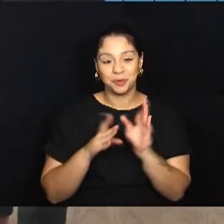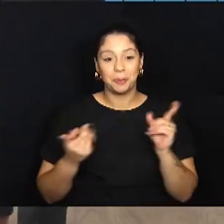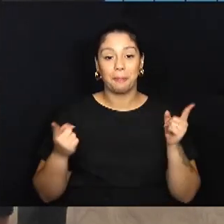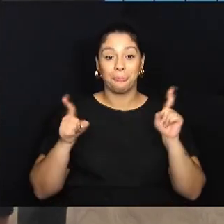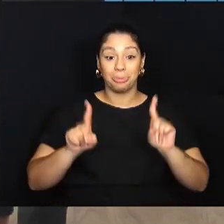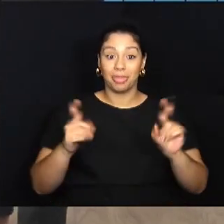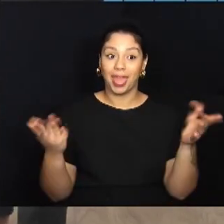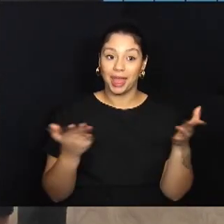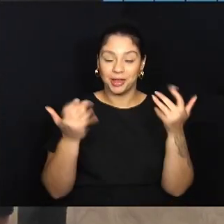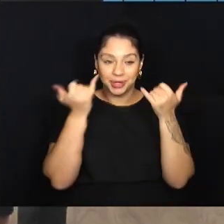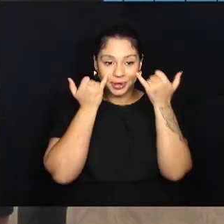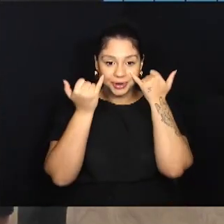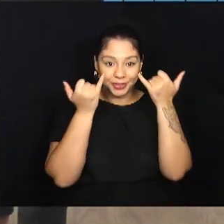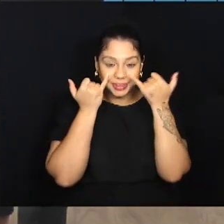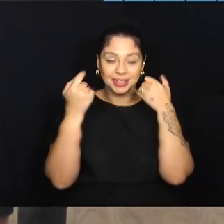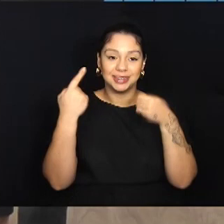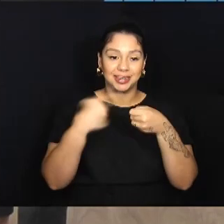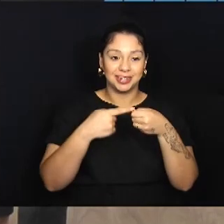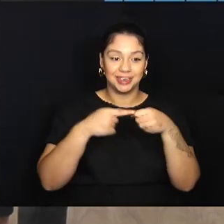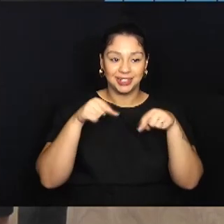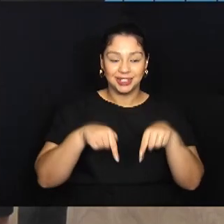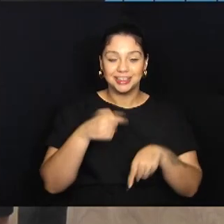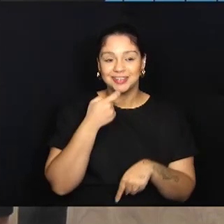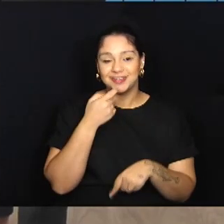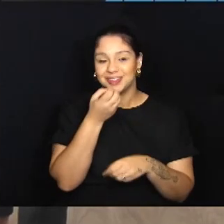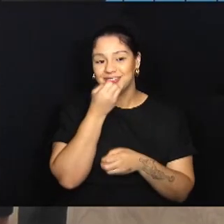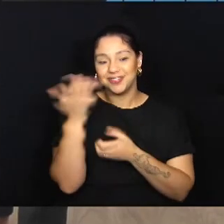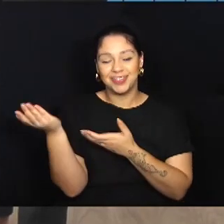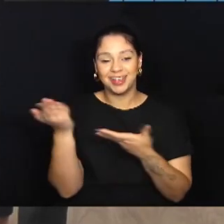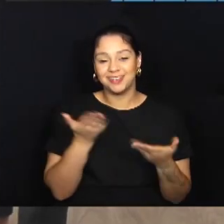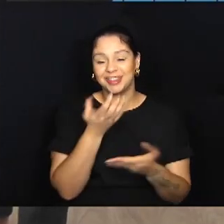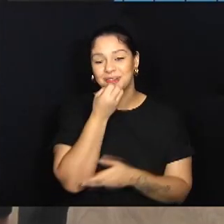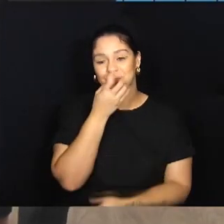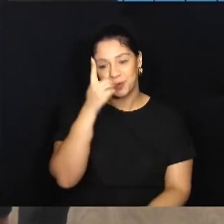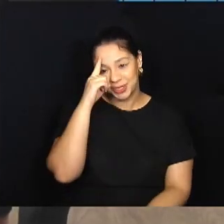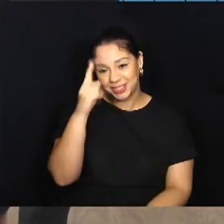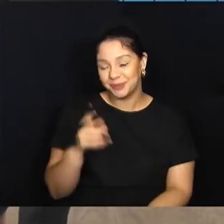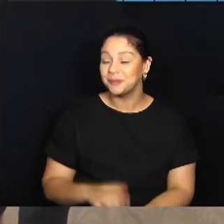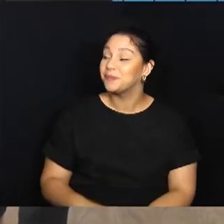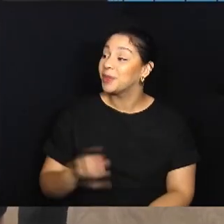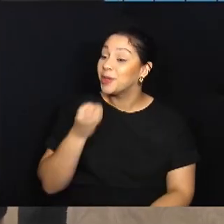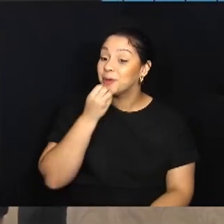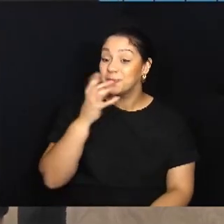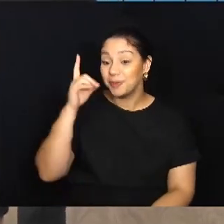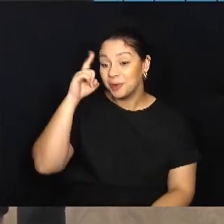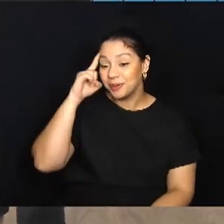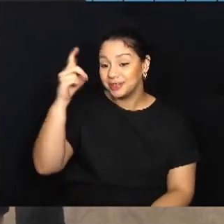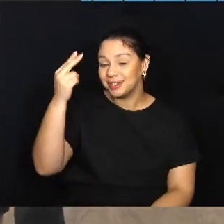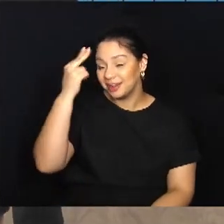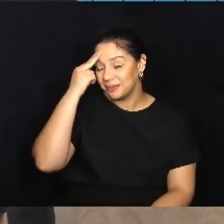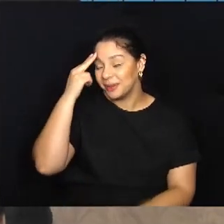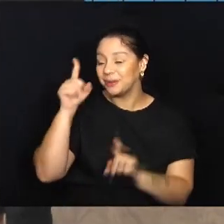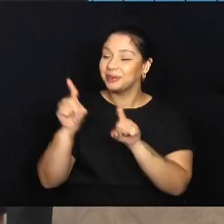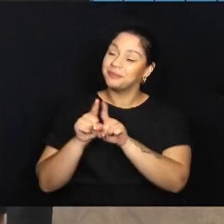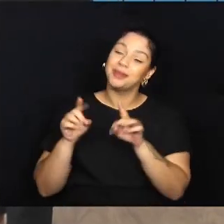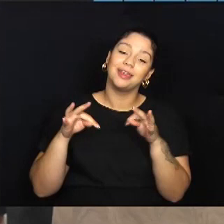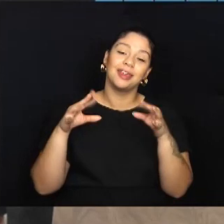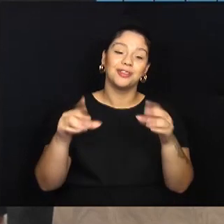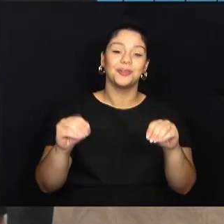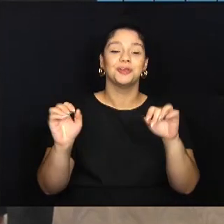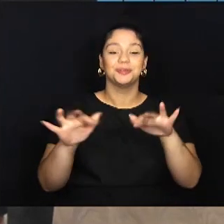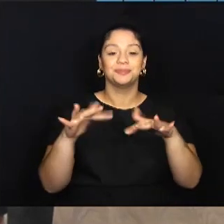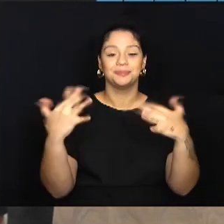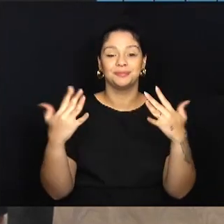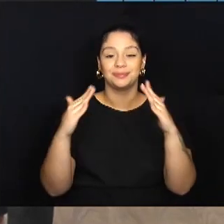das notícias da metrópole de Campinas. Seja bem-vinda e bom dia, Mirna. Bom dia, Gabriel, bom dia a você de casa. E olha